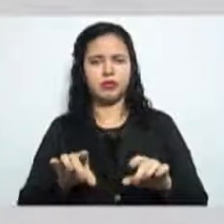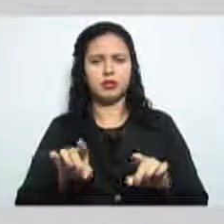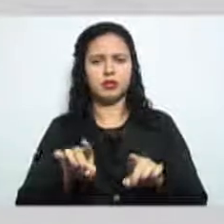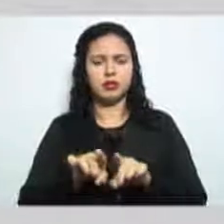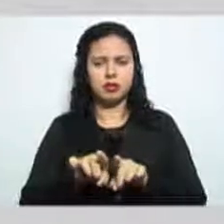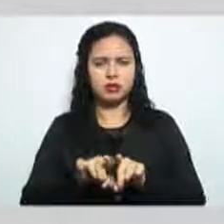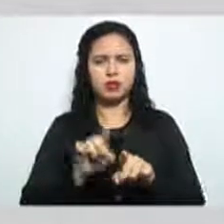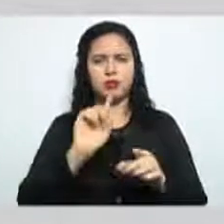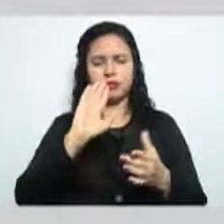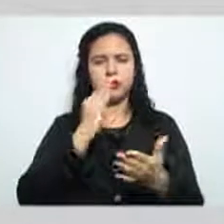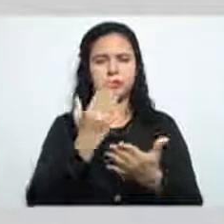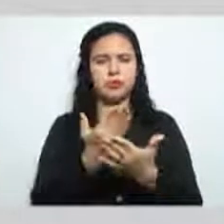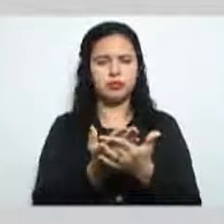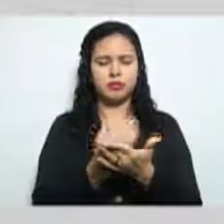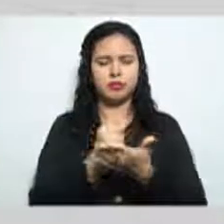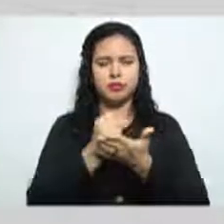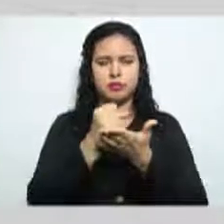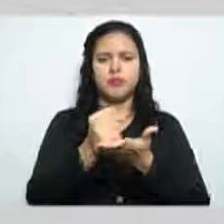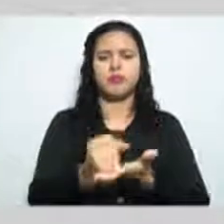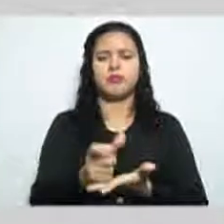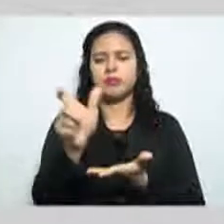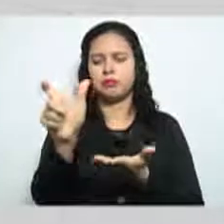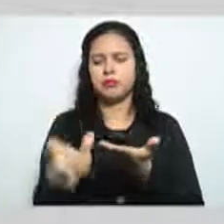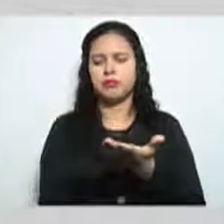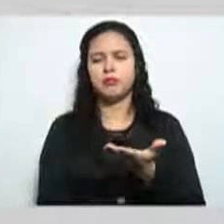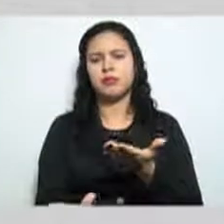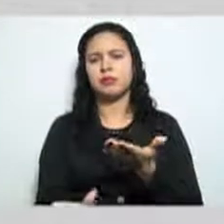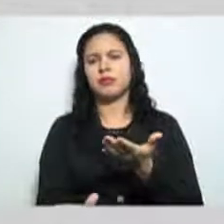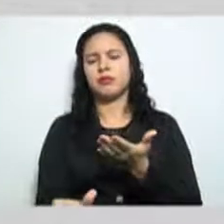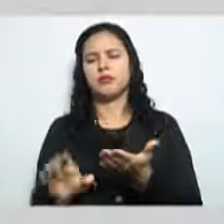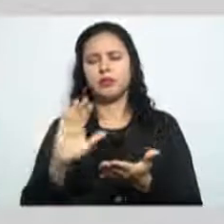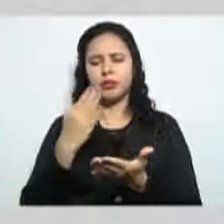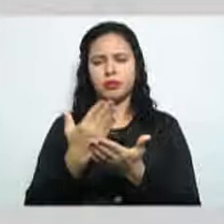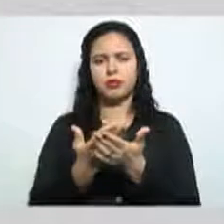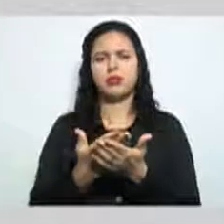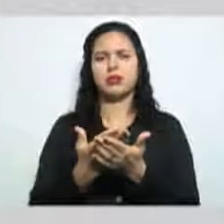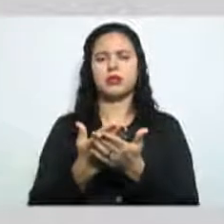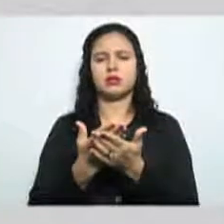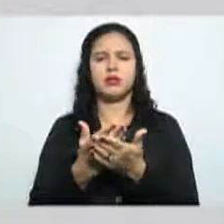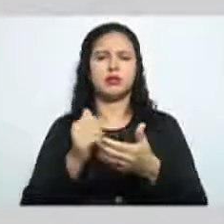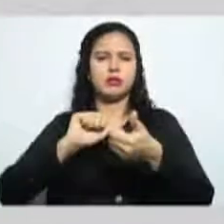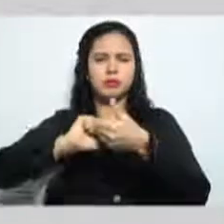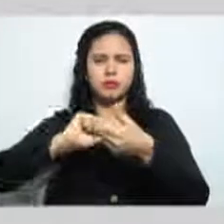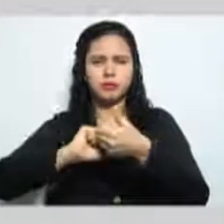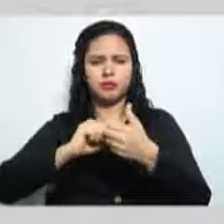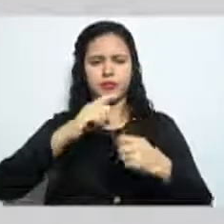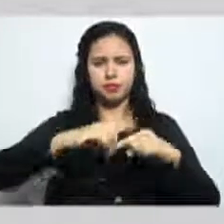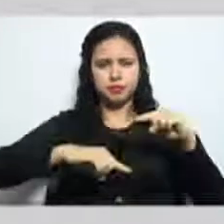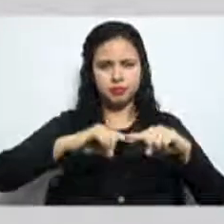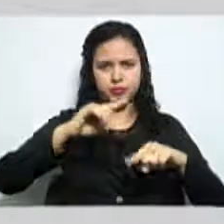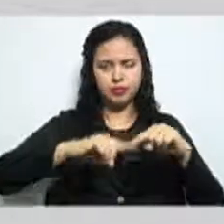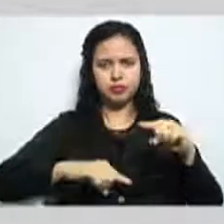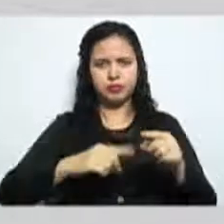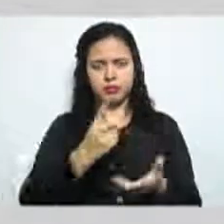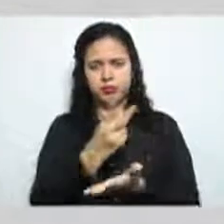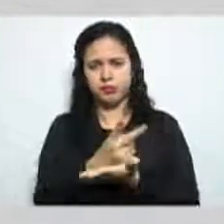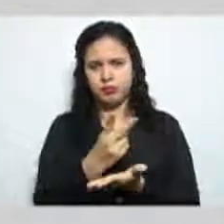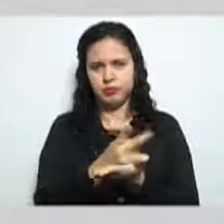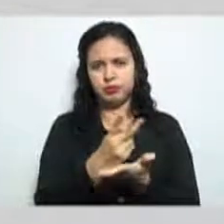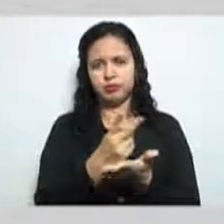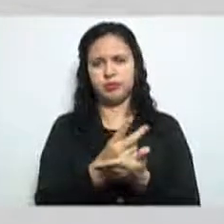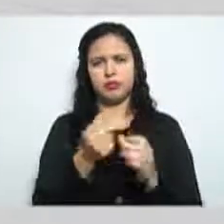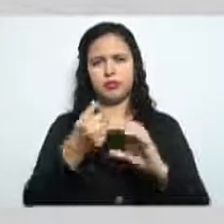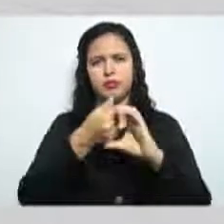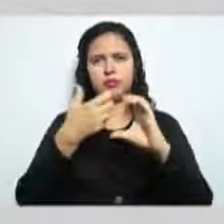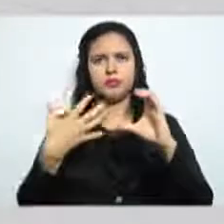para o cliente a confiança da qualidade do seu produto, a confiança da constância das características do seu